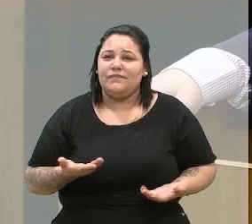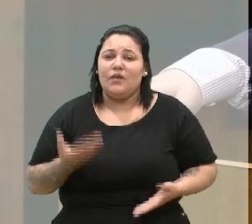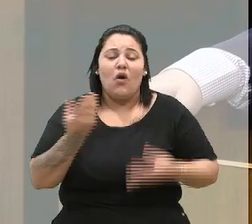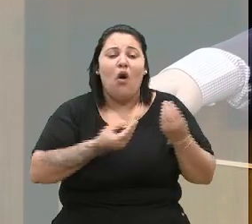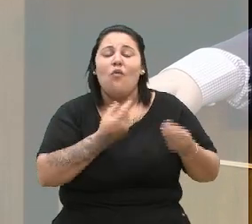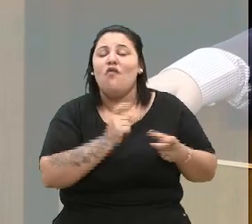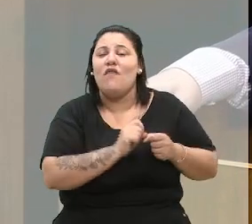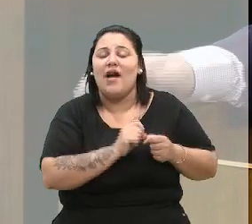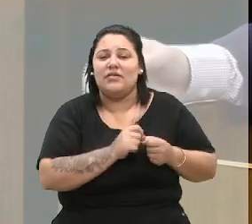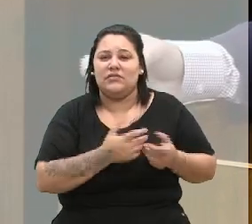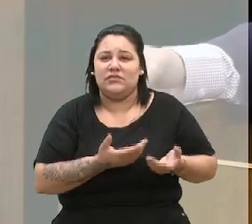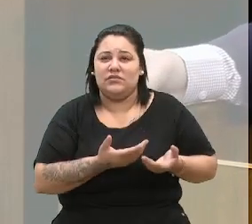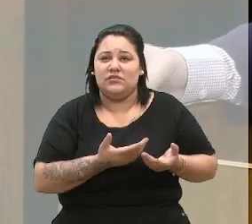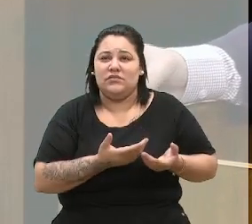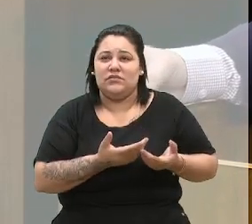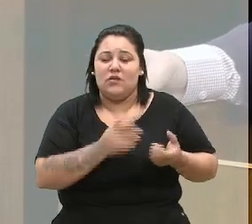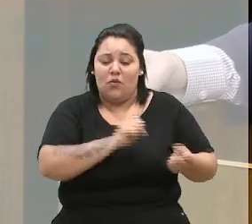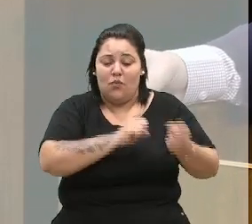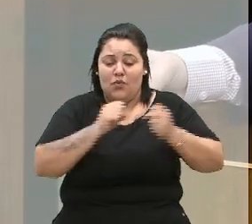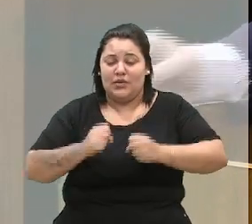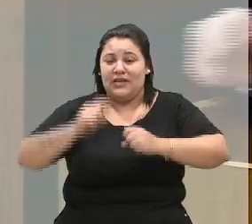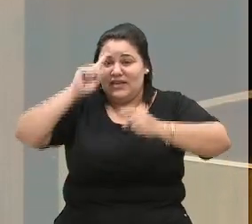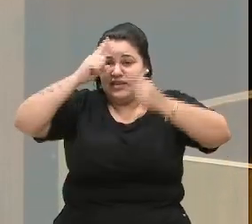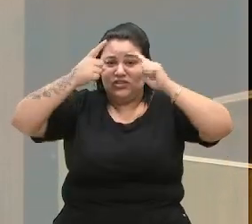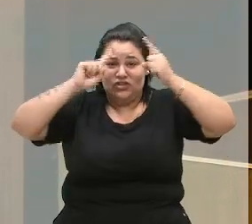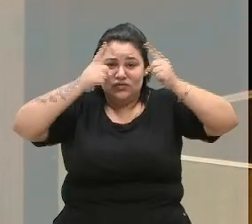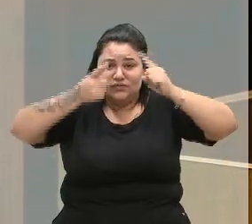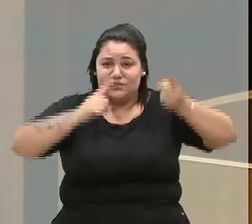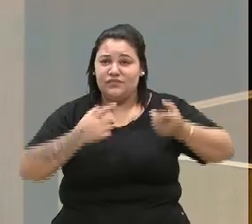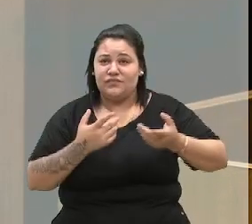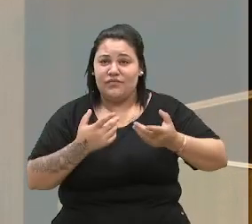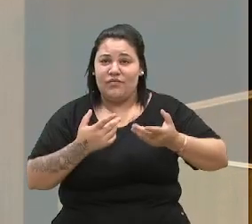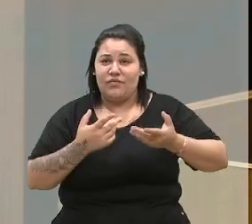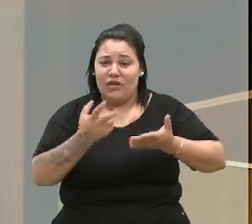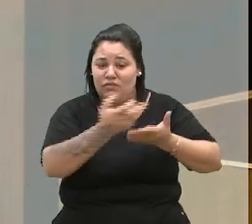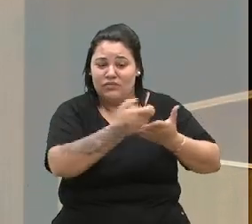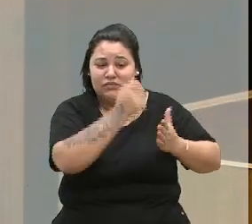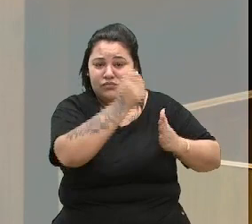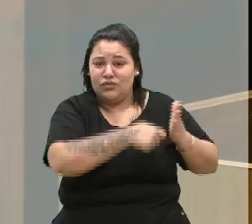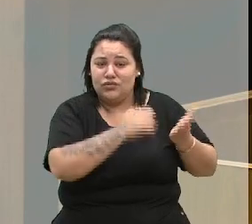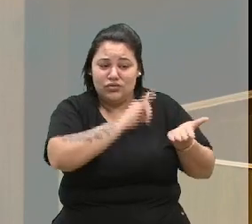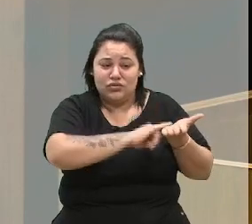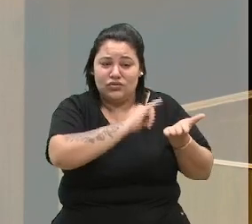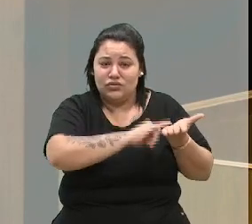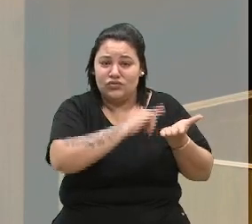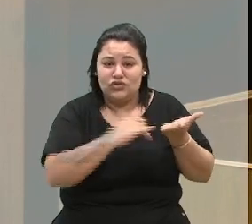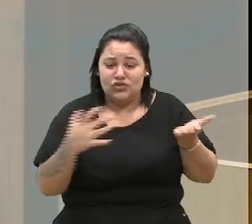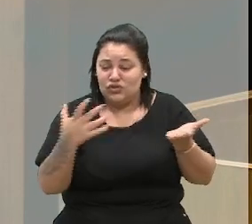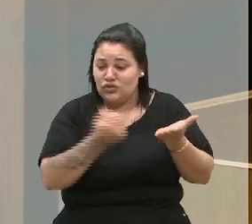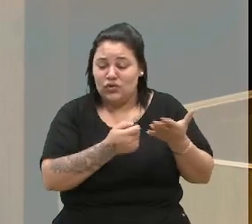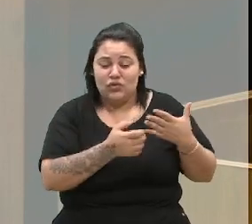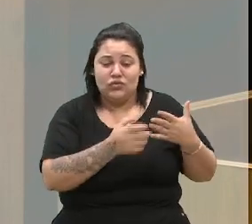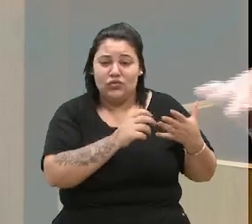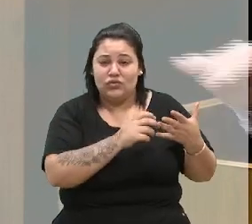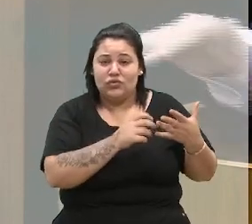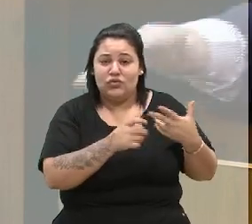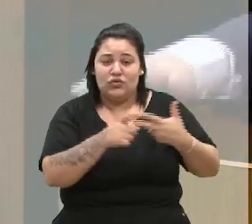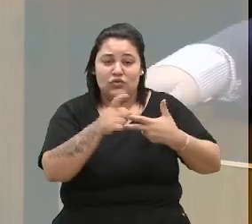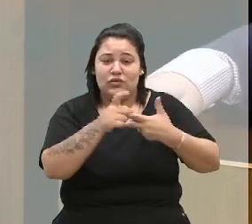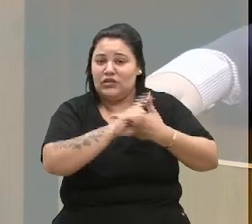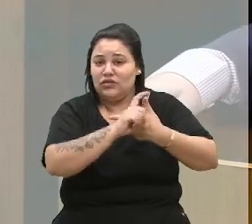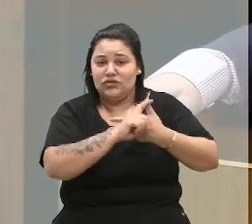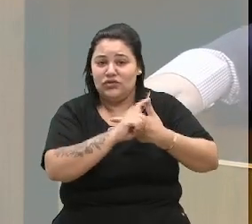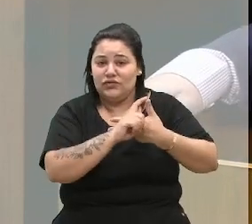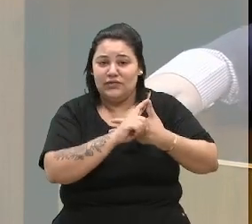vereadores. Então, o poder criativo da tributação de todos os poderes executivos estão sufocando